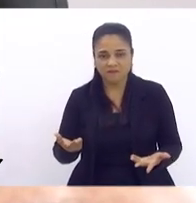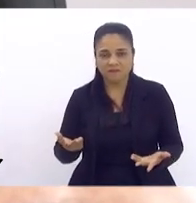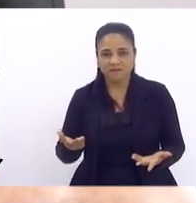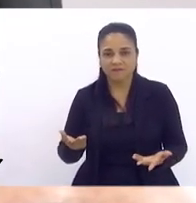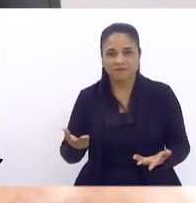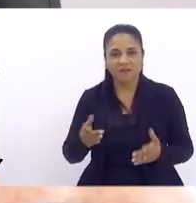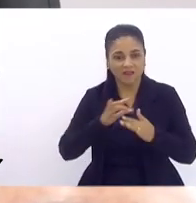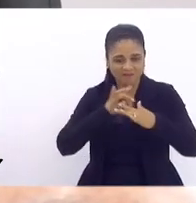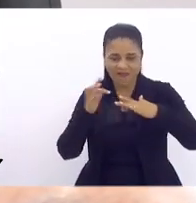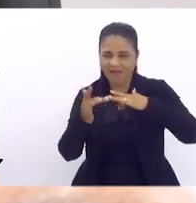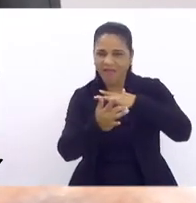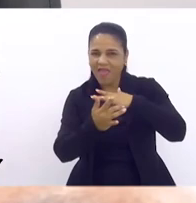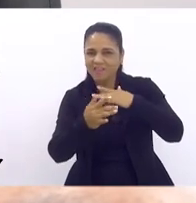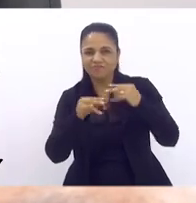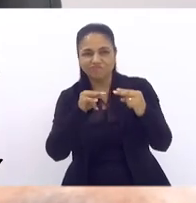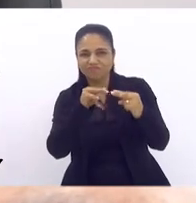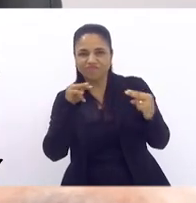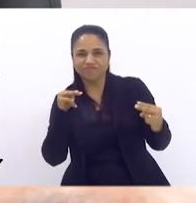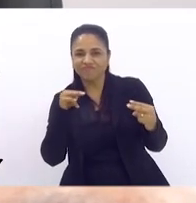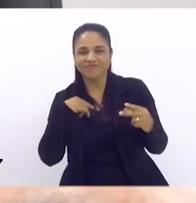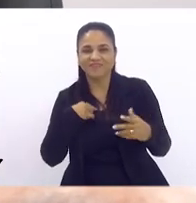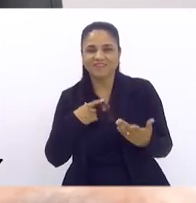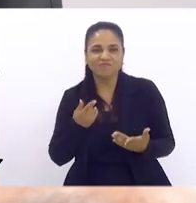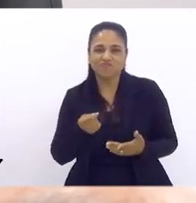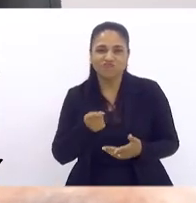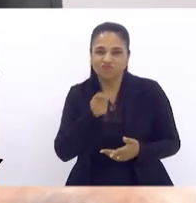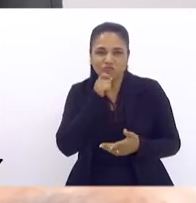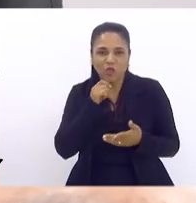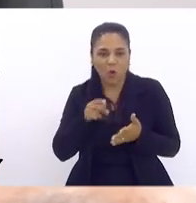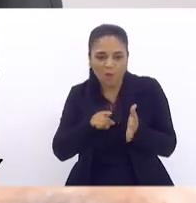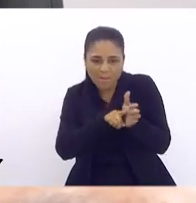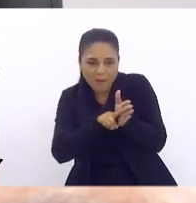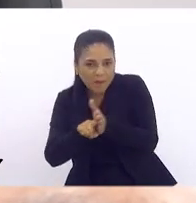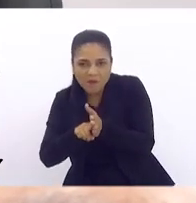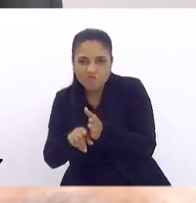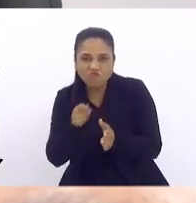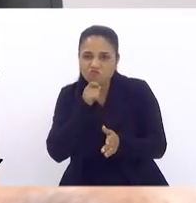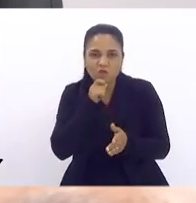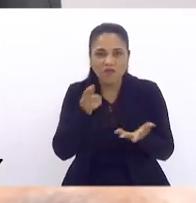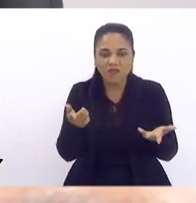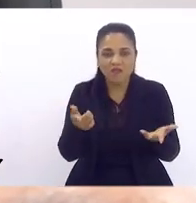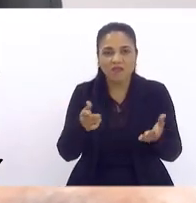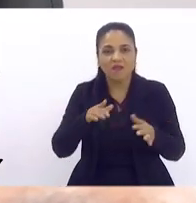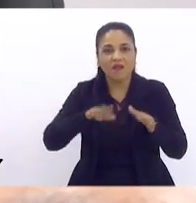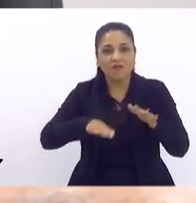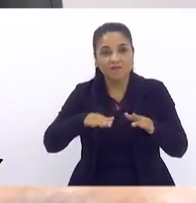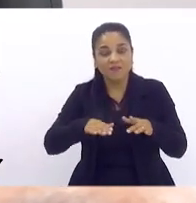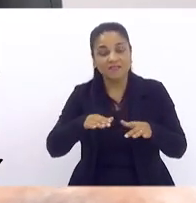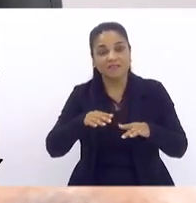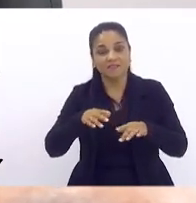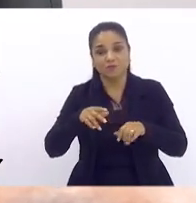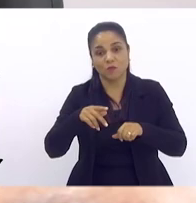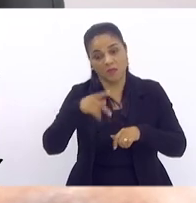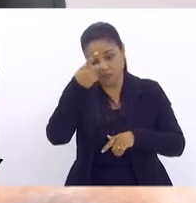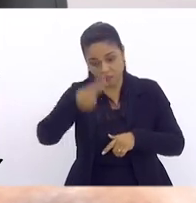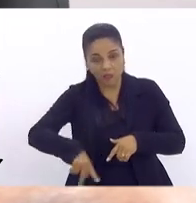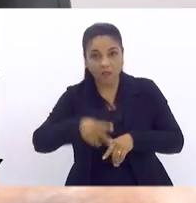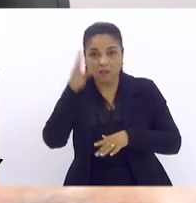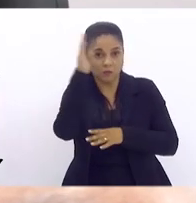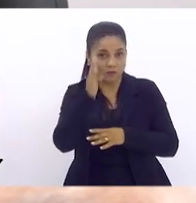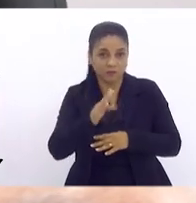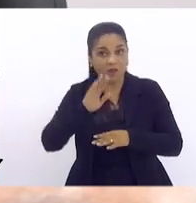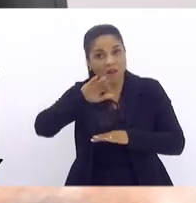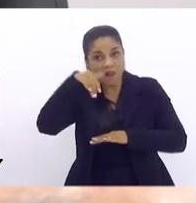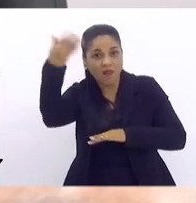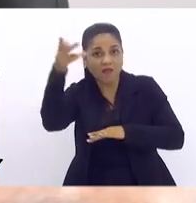lá na rede porque não vai dar nada não tem como rastrear porque é uma rede Mundial às vezes os ataques não estão vindo nem do próprio país tá vindo